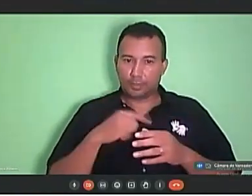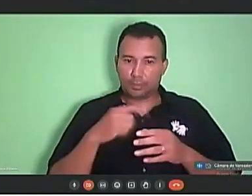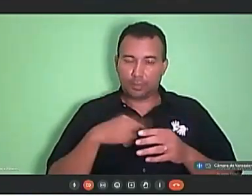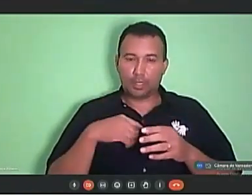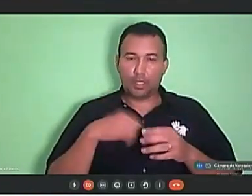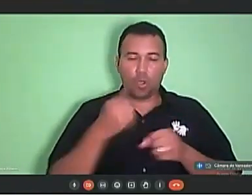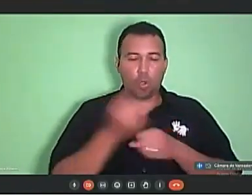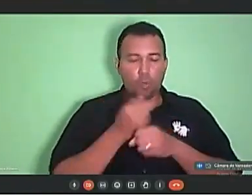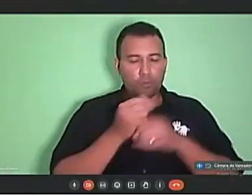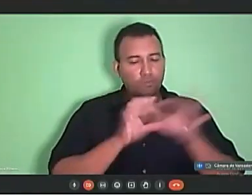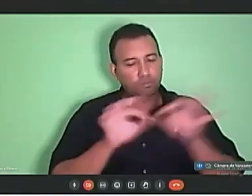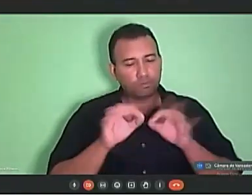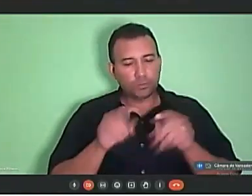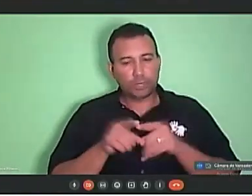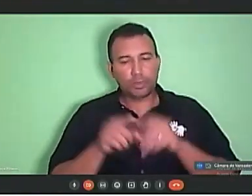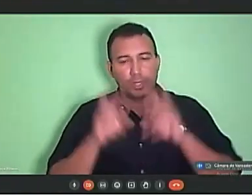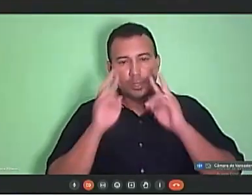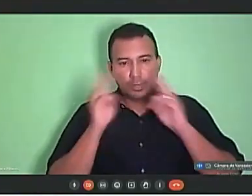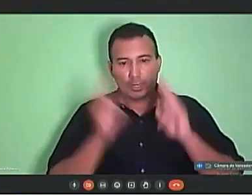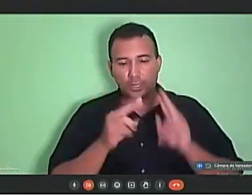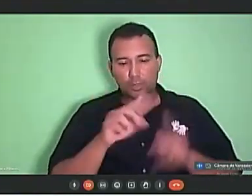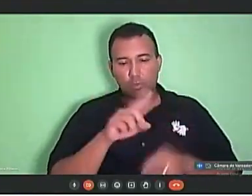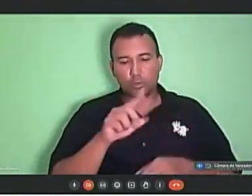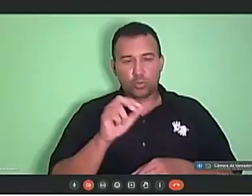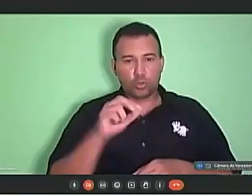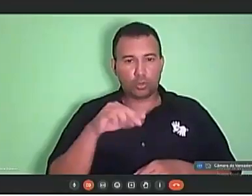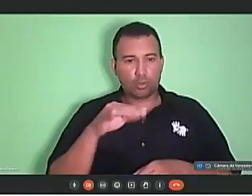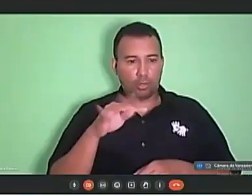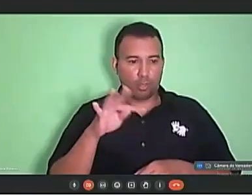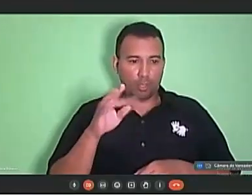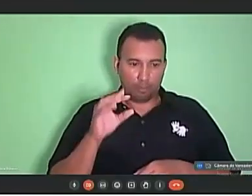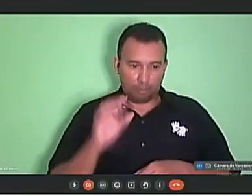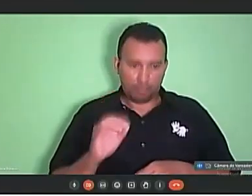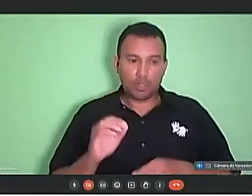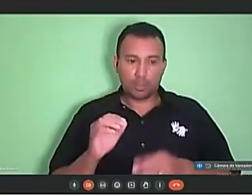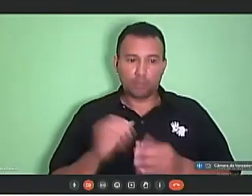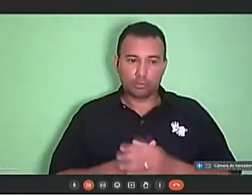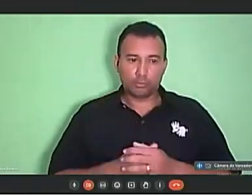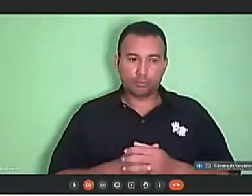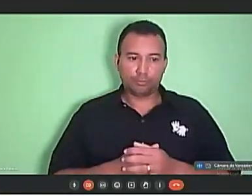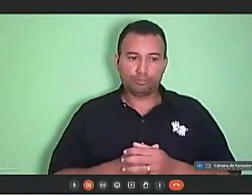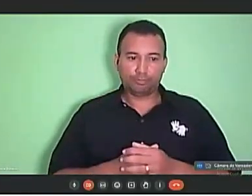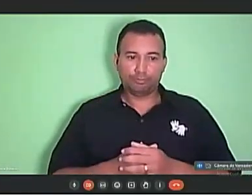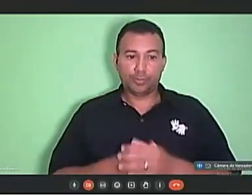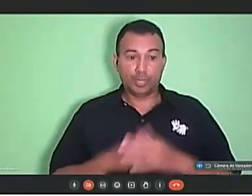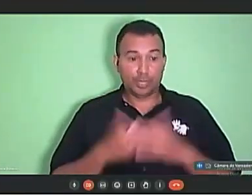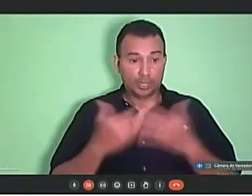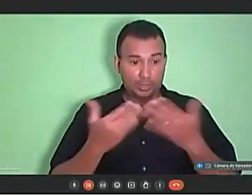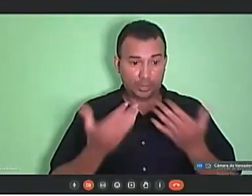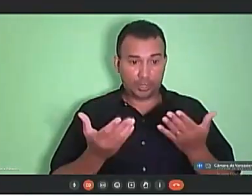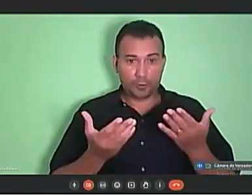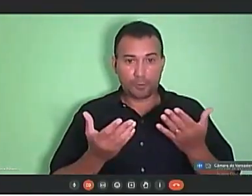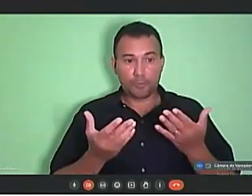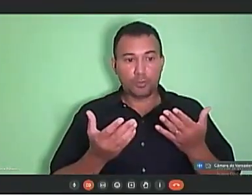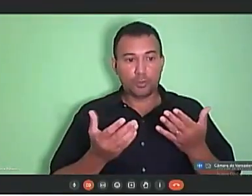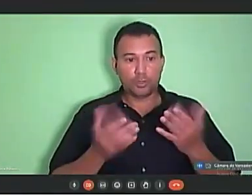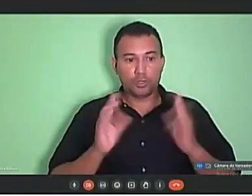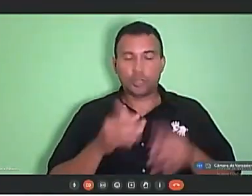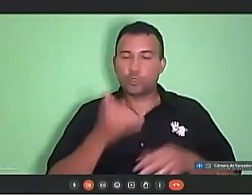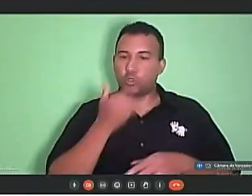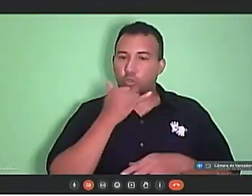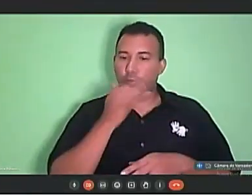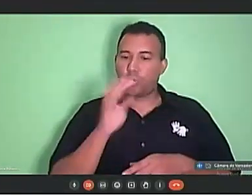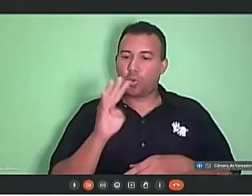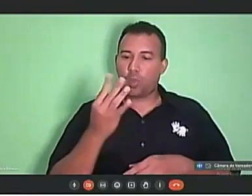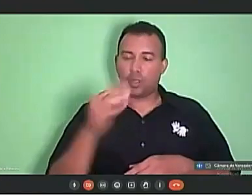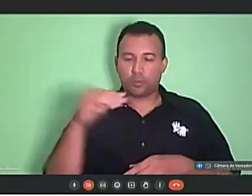respeitando um zoneamento, que talvez se encontre aí um problema para solucionar essas cheias. É isso aí, pessoal. Eu estourei 4 minutos aqui do meu tema, eu peço